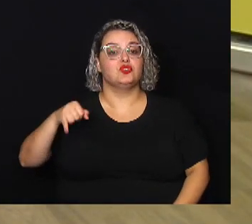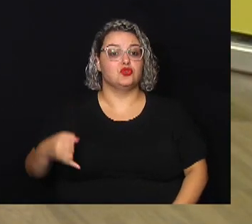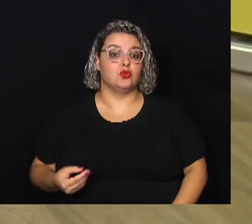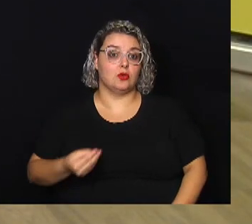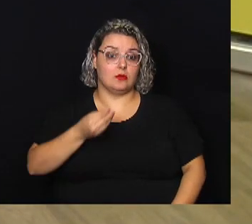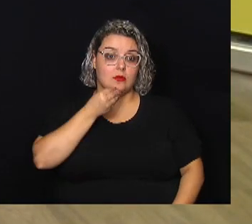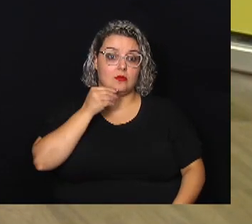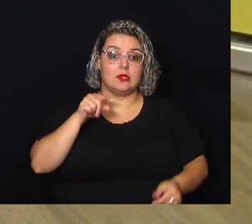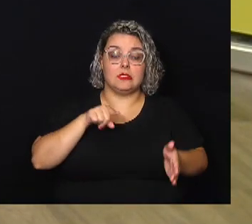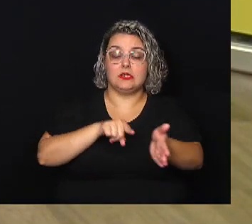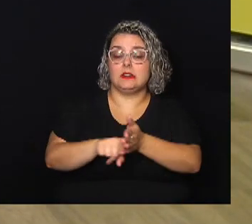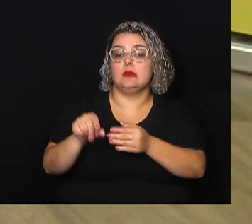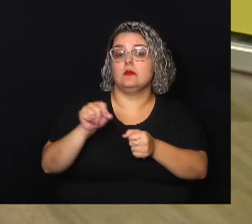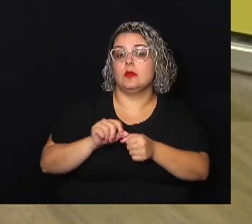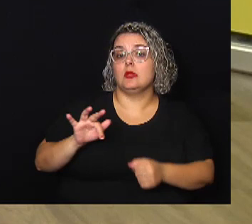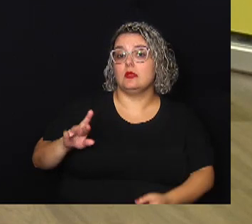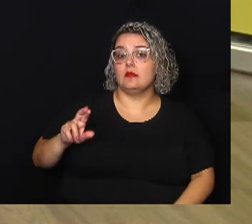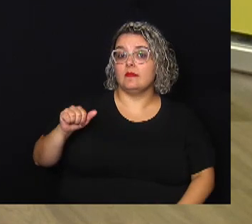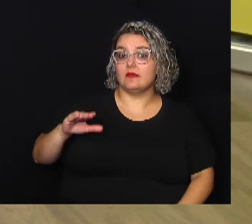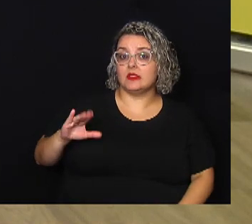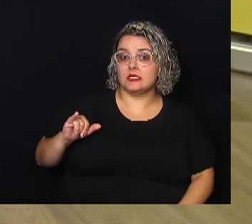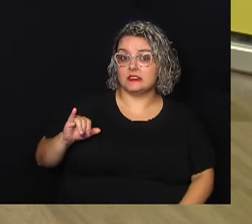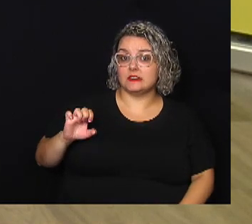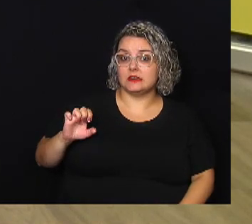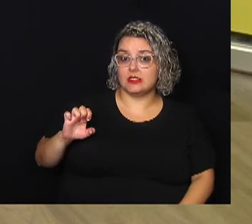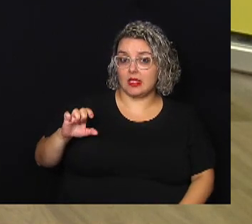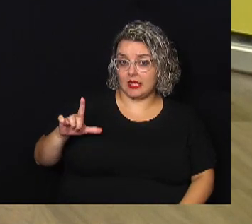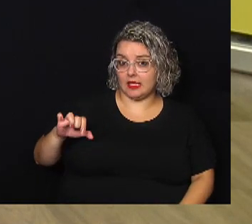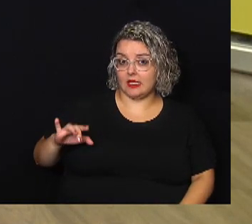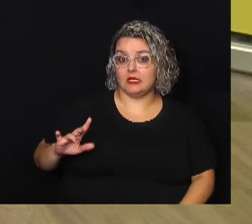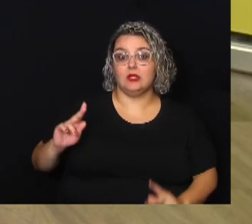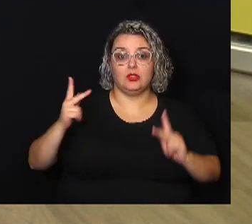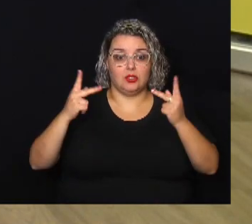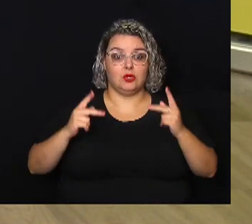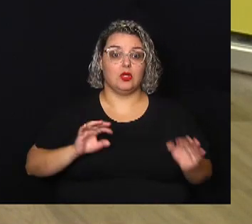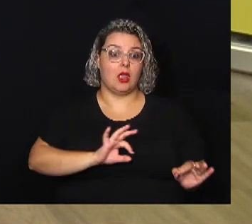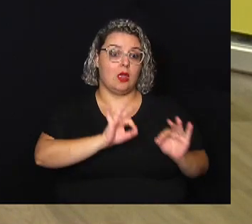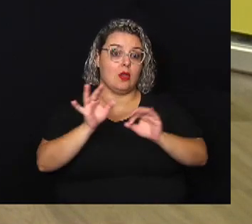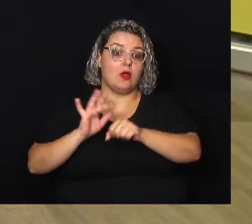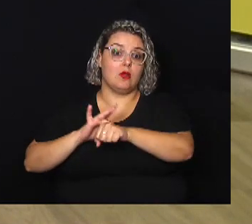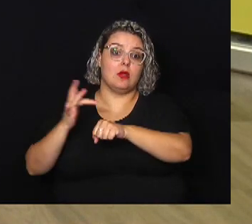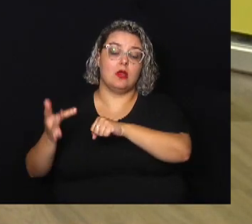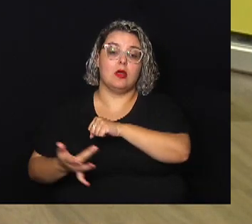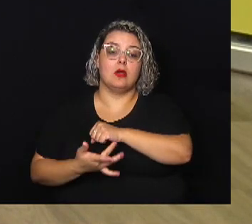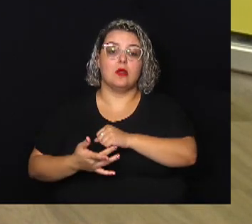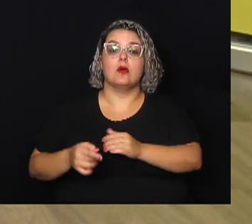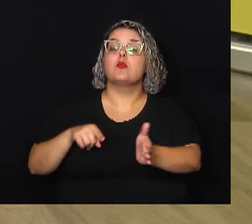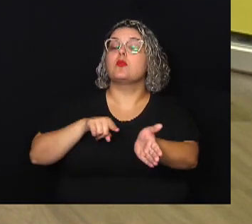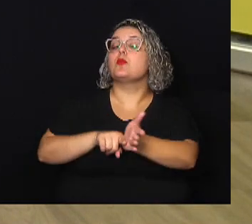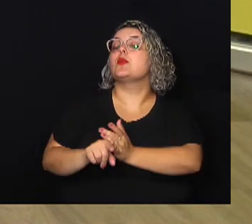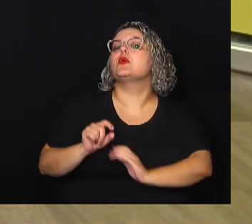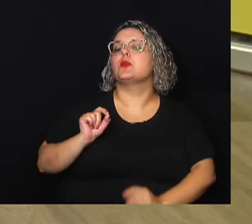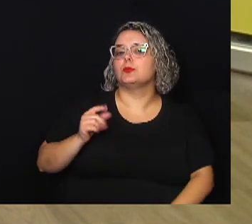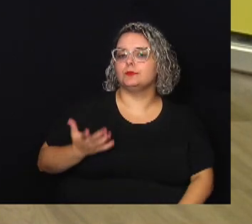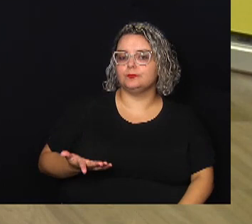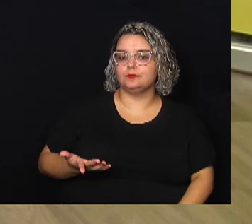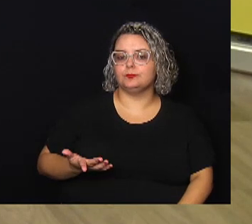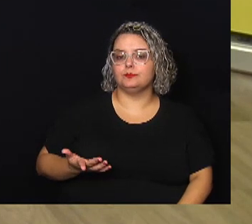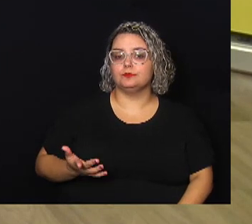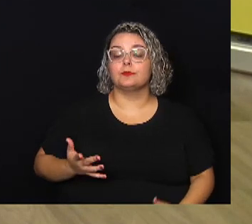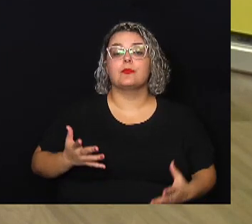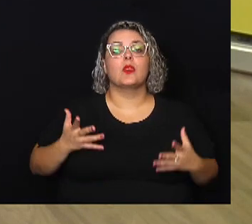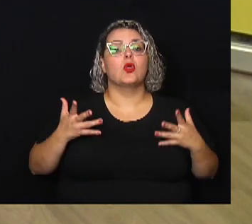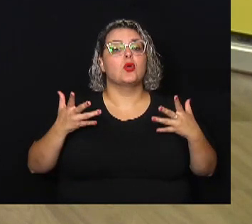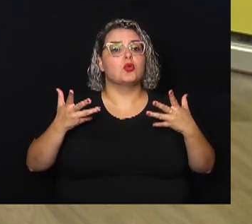fazer a pergunta da Franciele, que ela mora lá em Hortolândia e está acompanhando a gente pelas redes sociais. Ela faz a seguinte pergunta: doutor, todo mundo